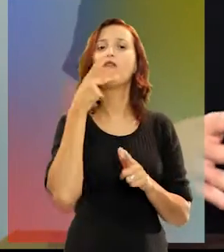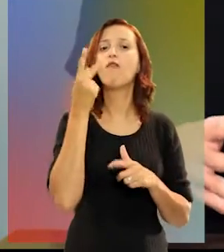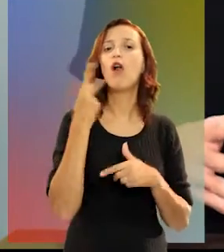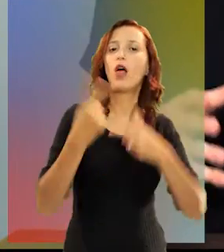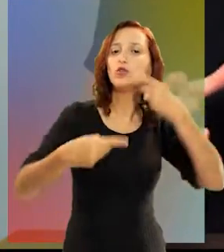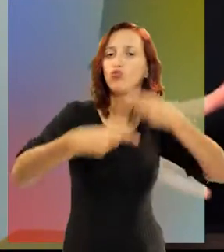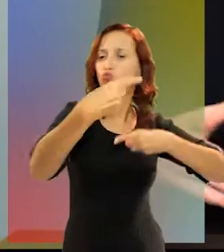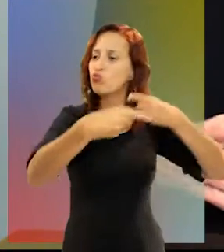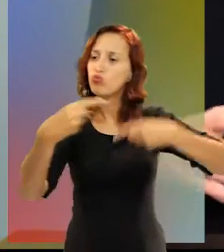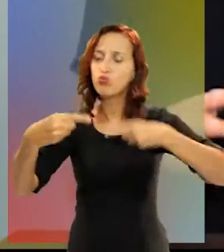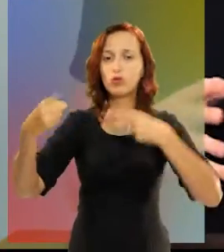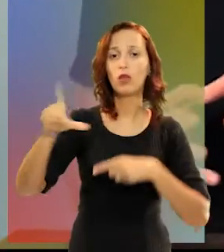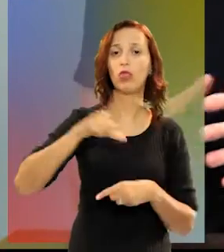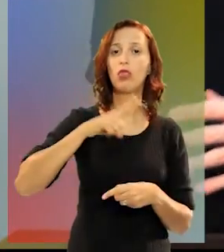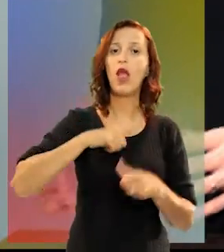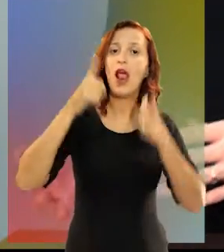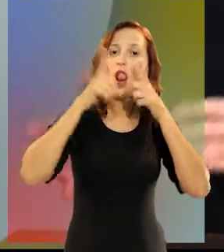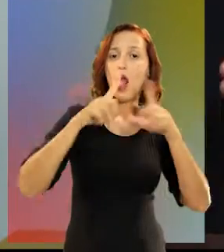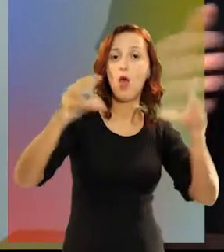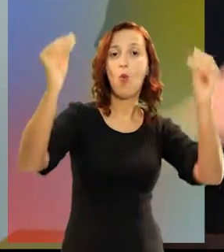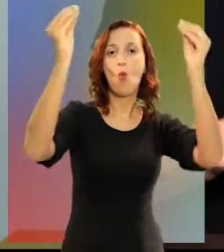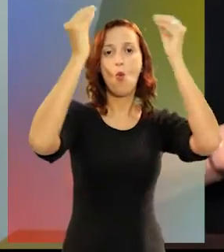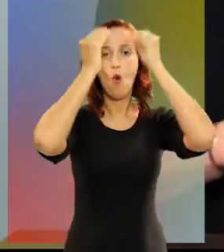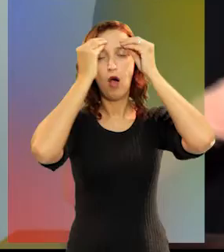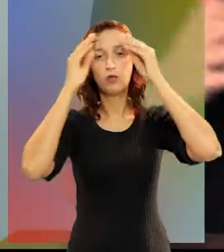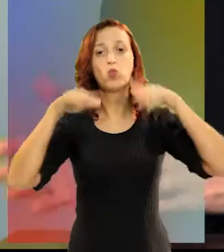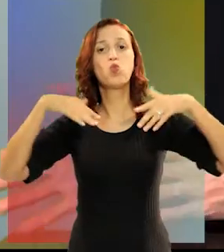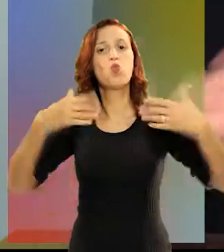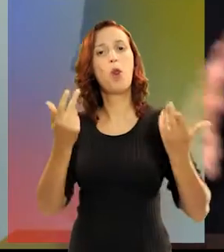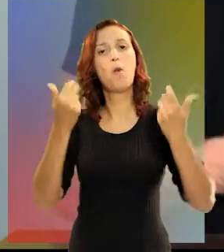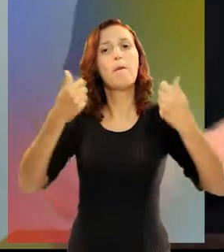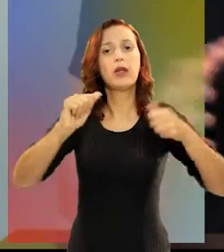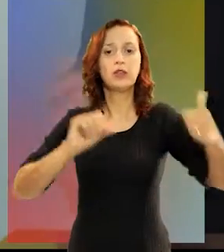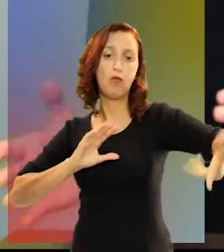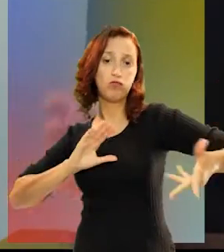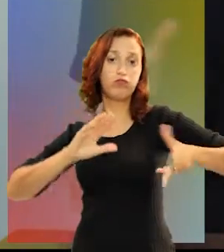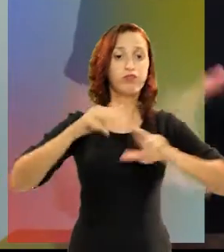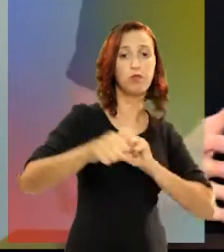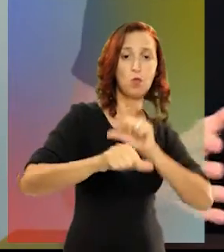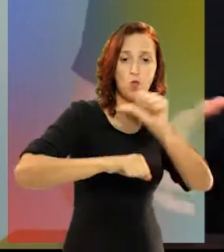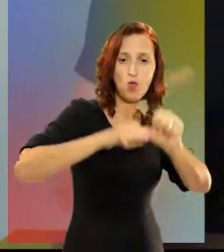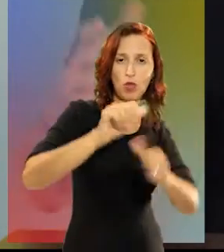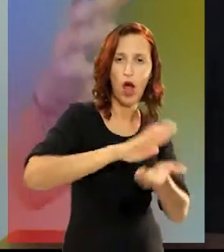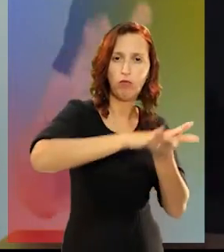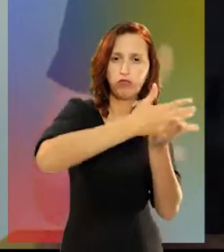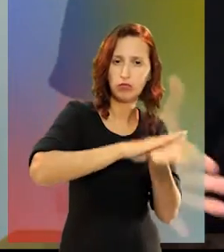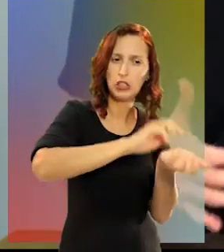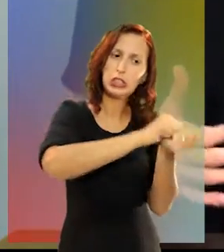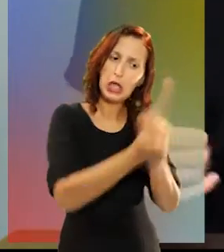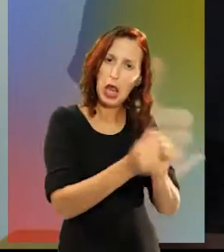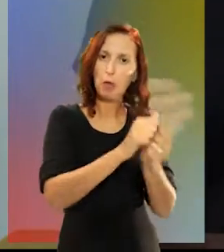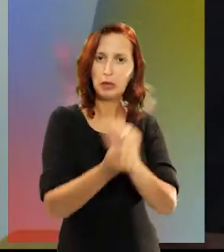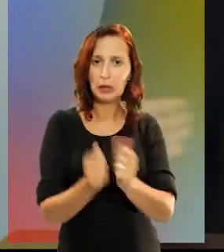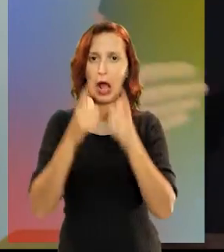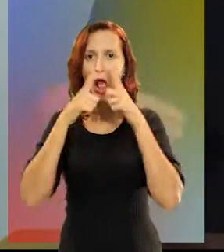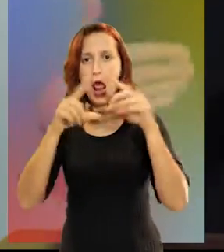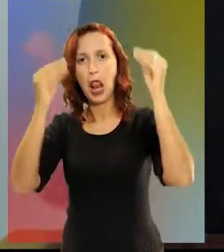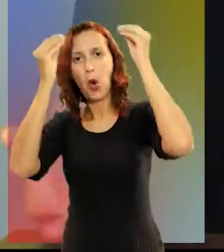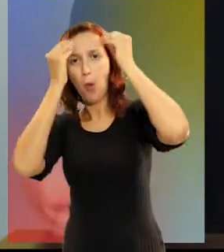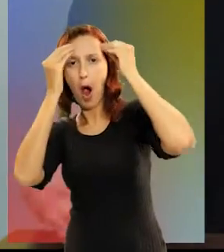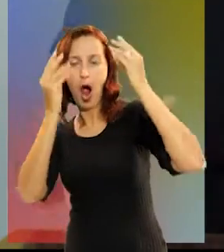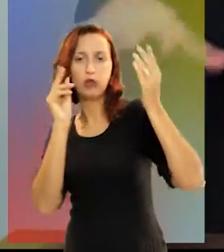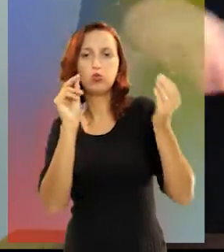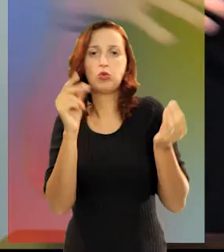natural entre as diferenças das linguagens, quando você precisa transmutar uma linguagem para outra e o que é que fica sobrando e o que é que